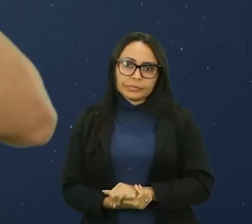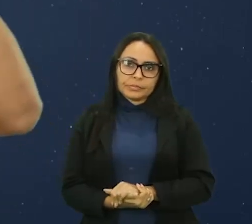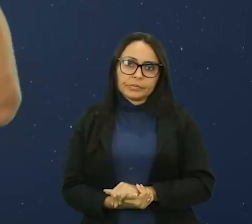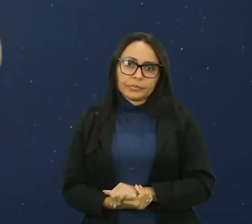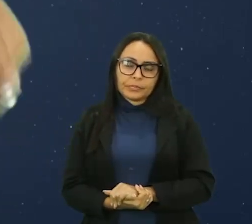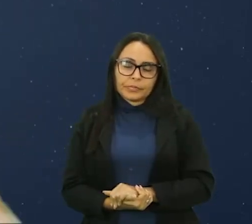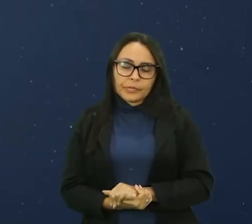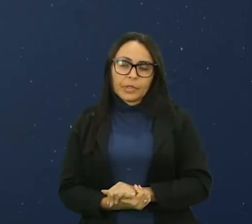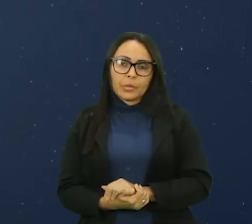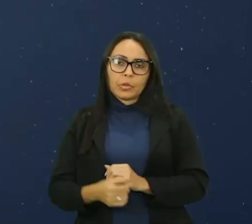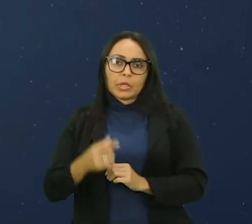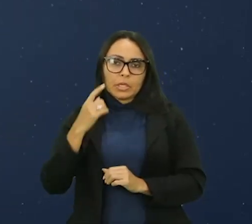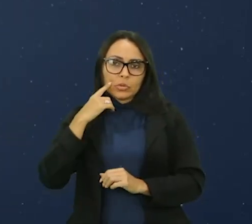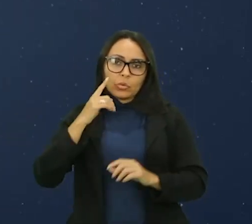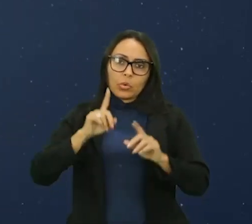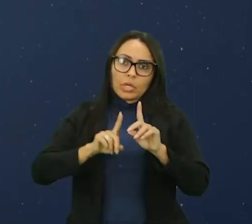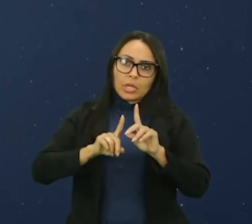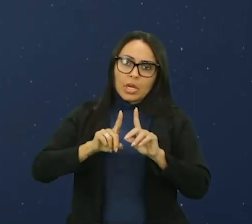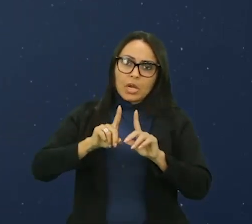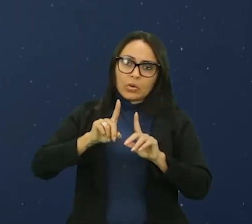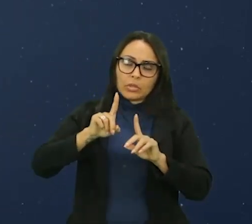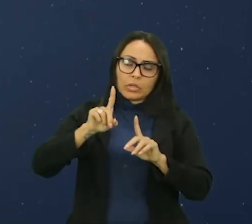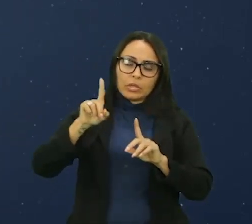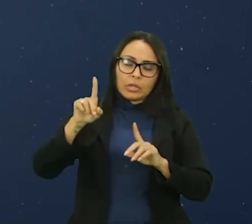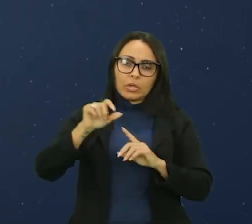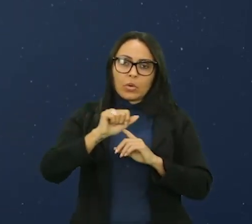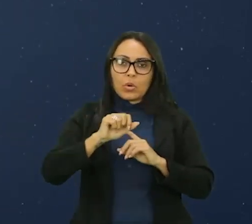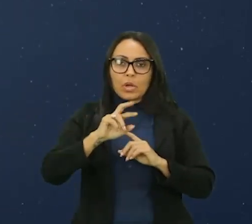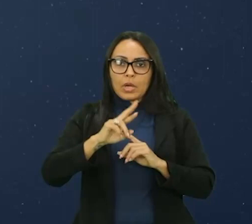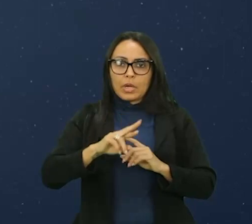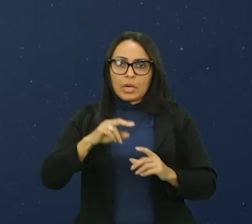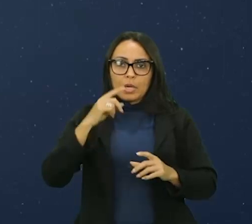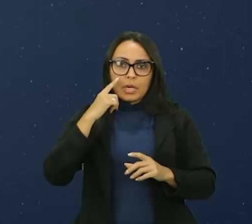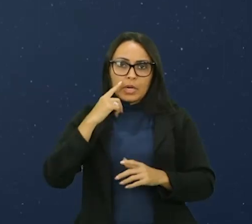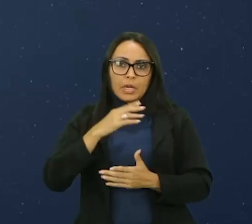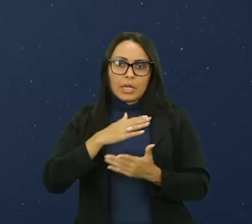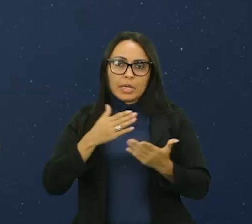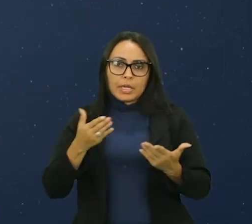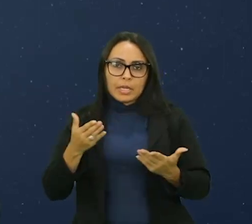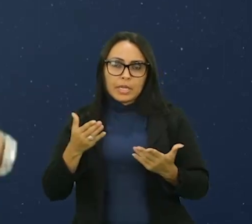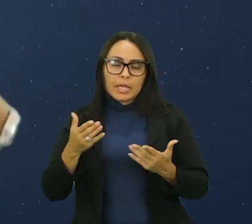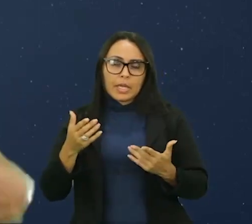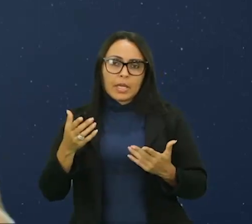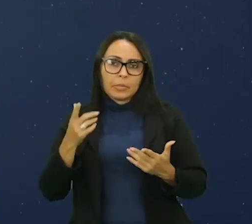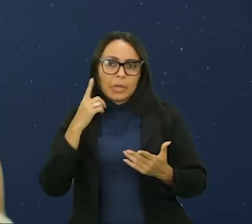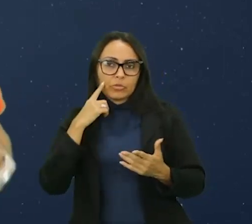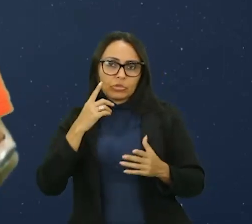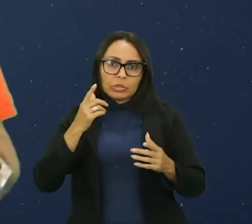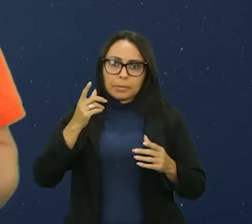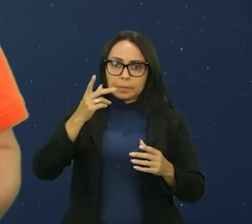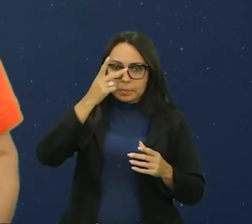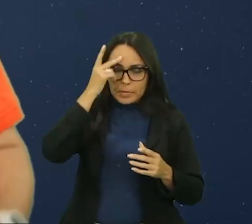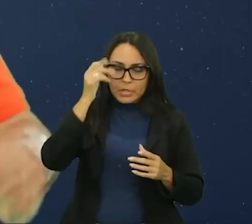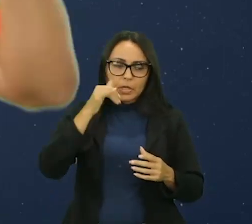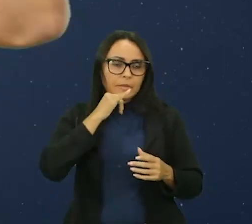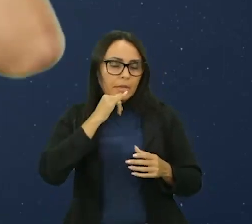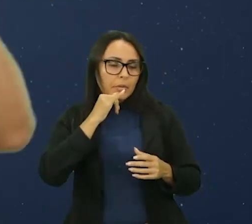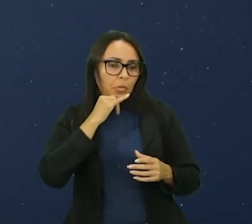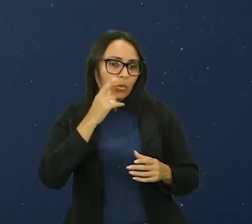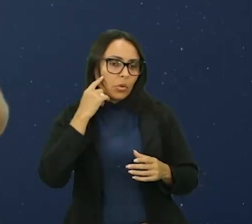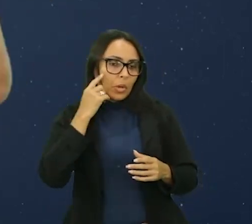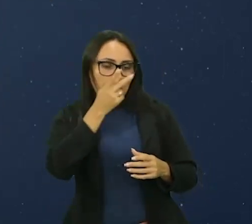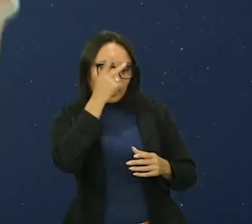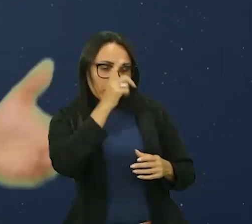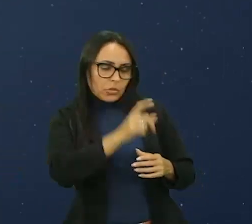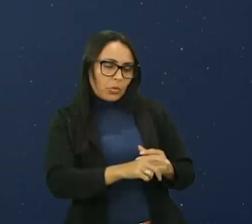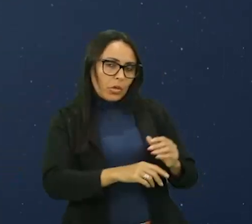altas altitudes, o ar ele é rarefeito. Imagine um jogador de futebol que vai jogar ali, lá